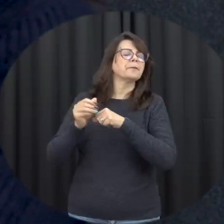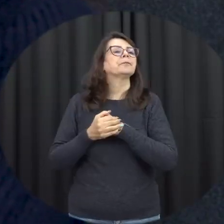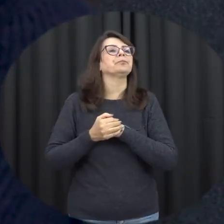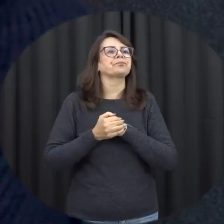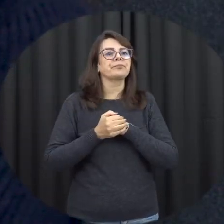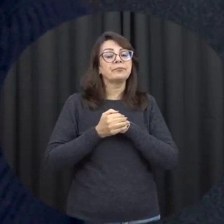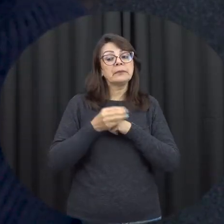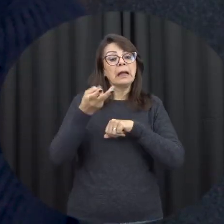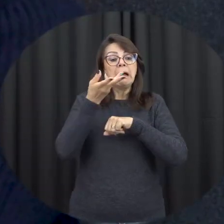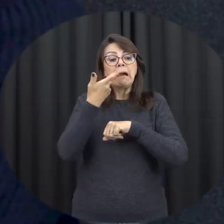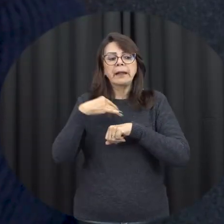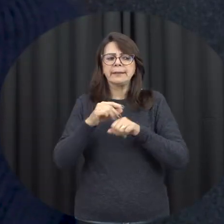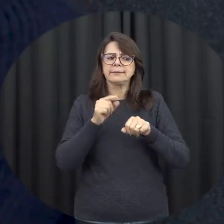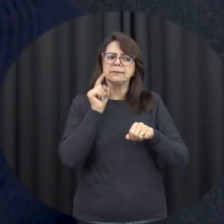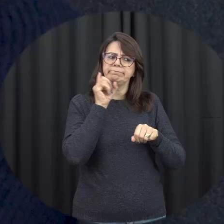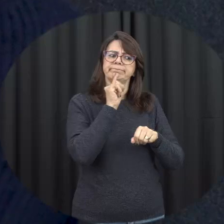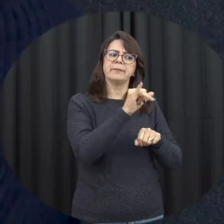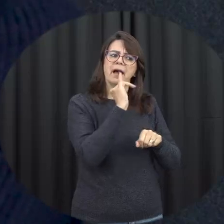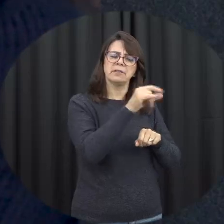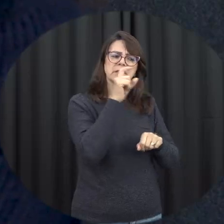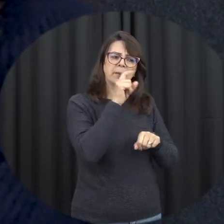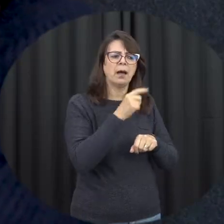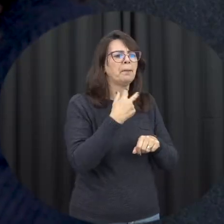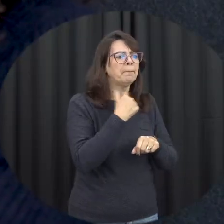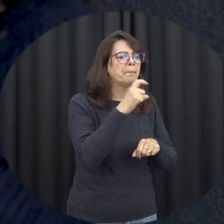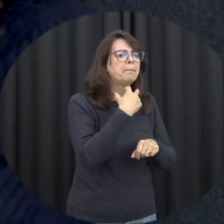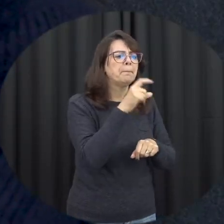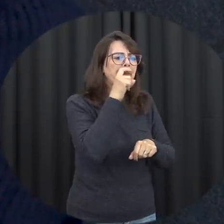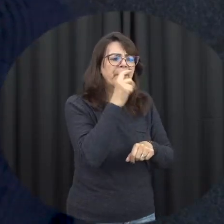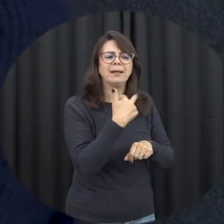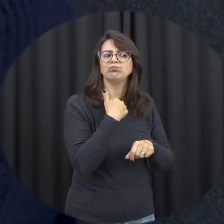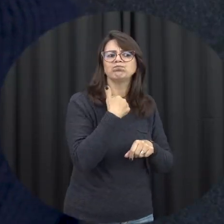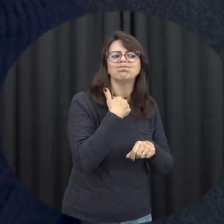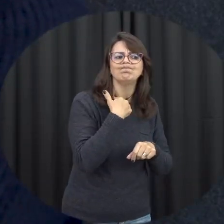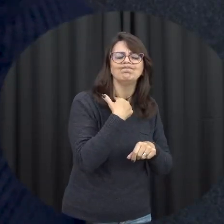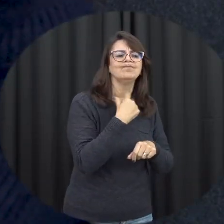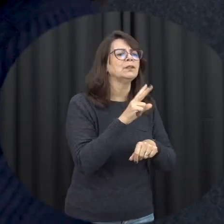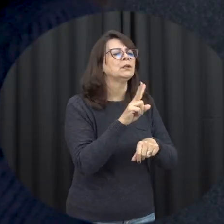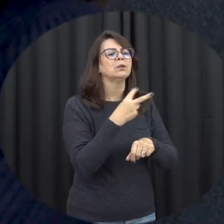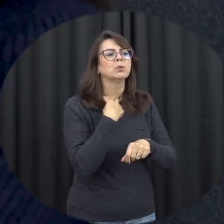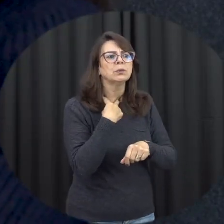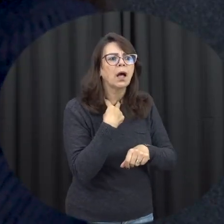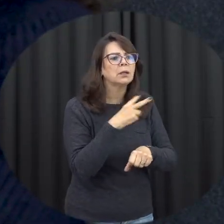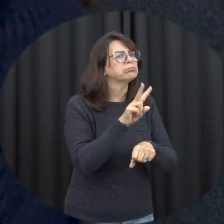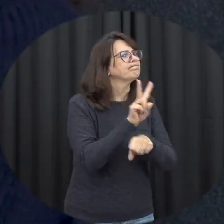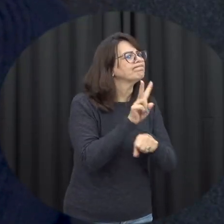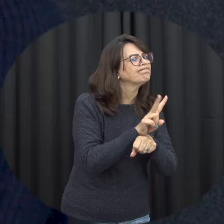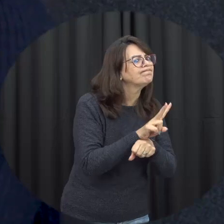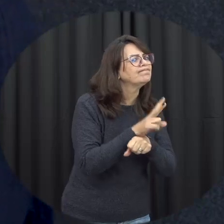não pode usar o telefone quando estão dirigindo, eles falam para os pais. E os pais